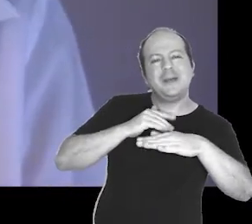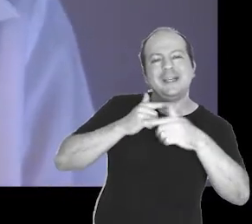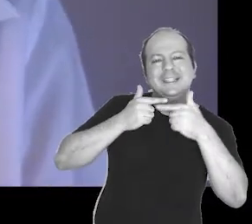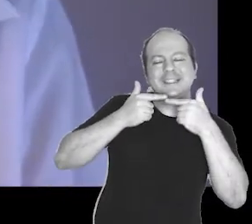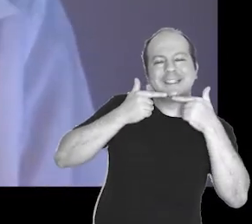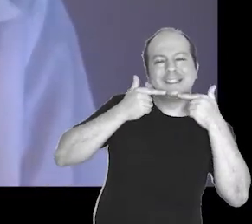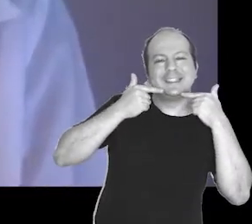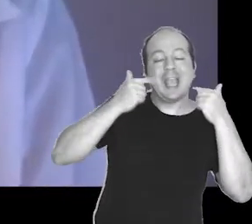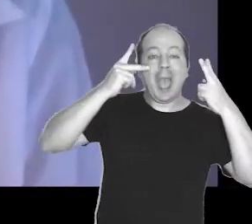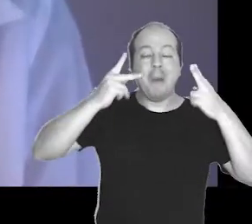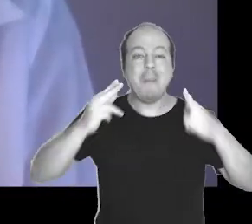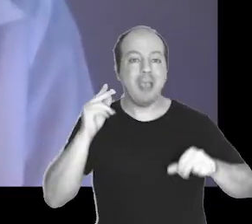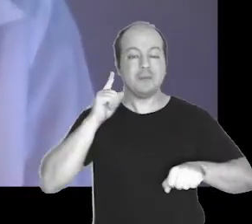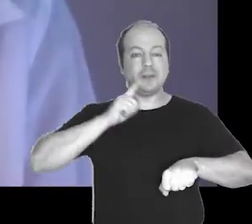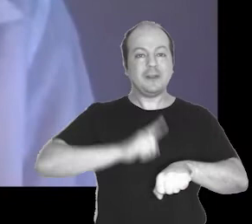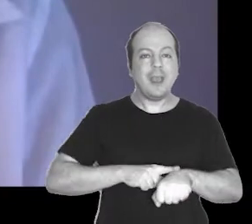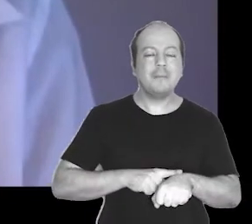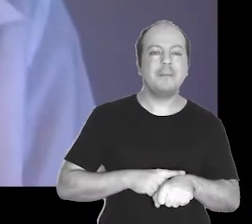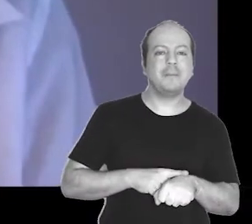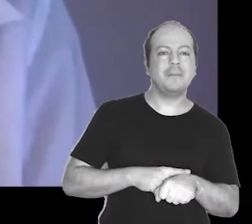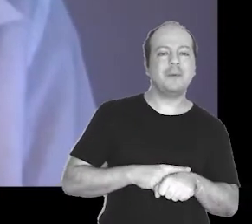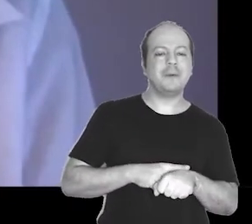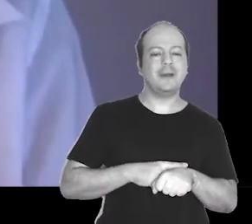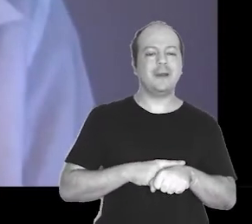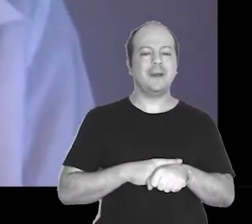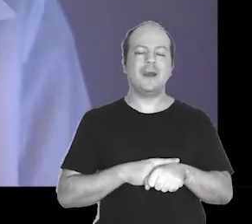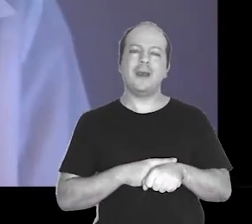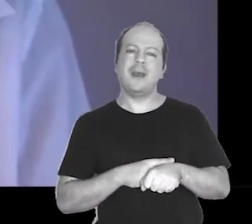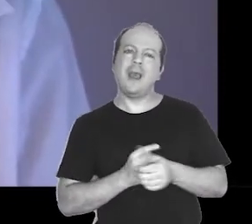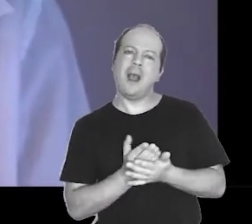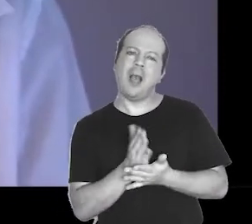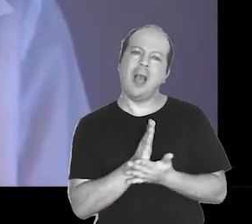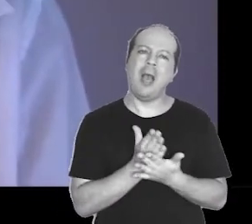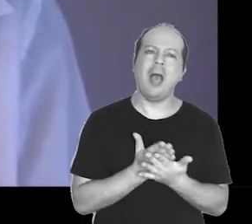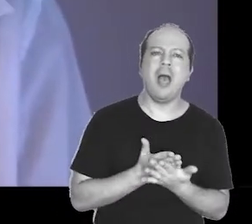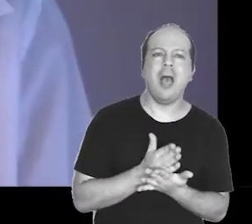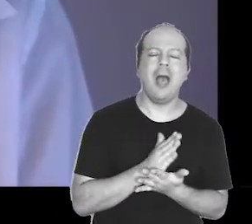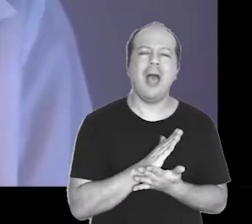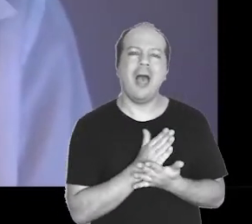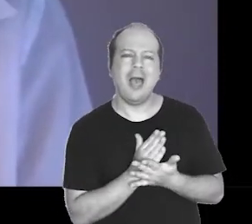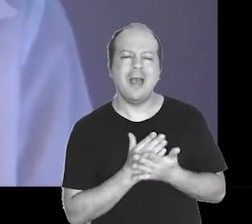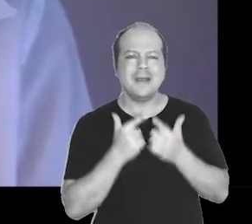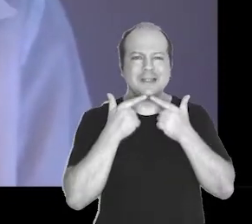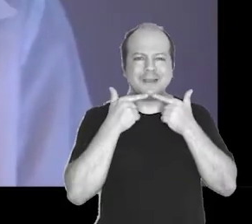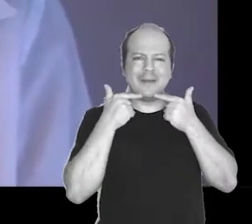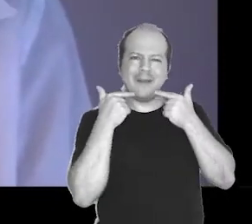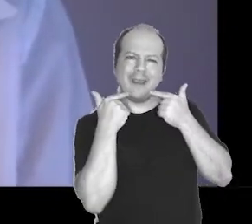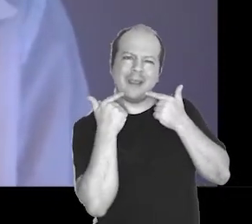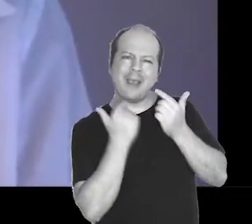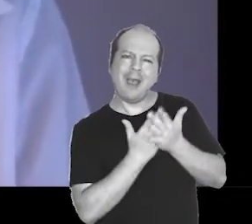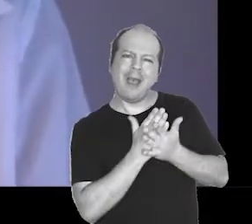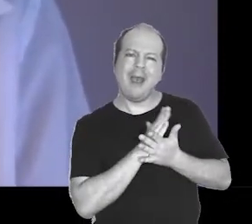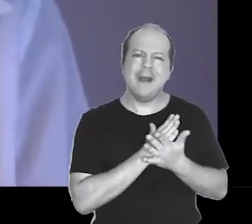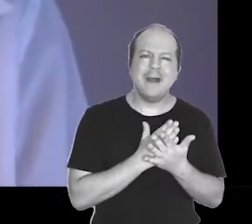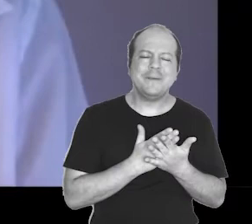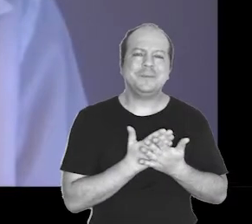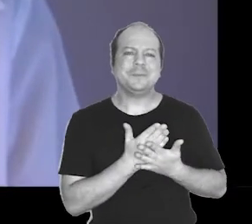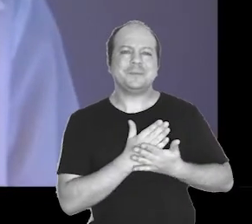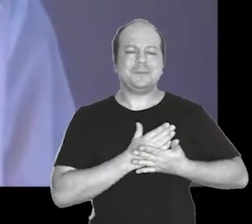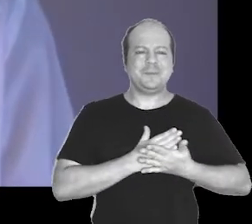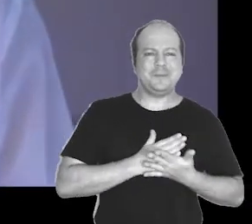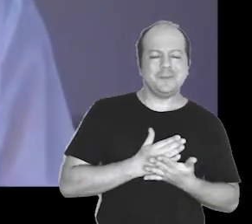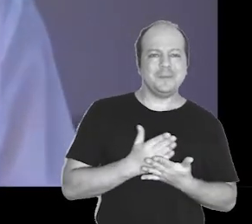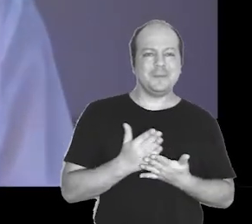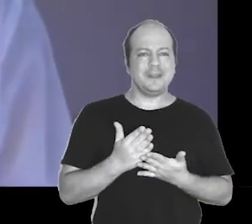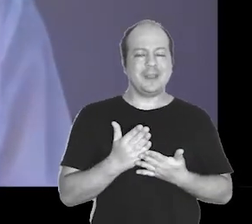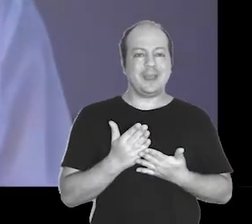e, ao mesmo tempo, inquietante, o sorriso que se nutre por